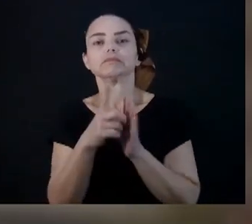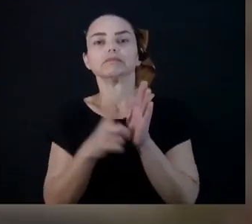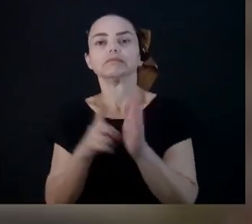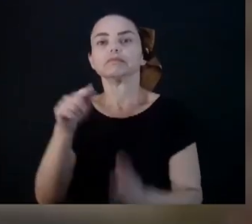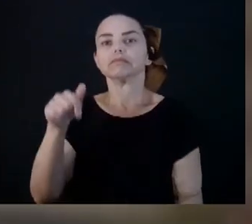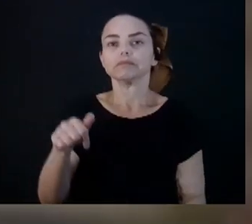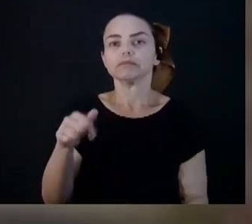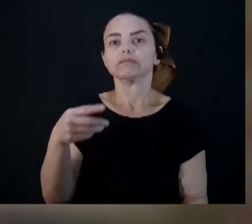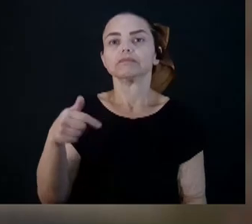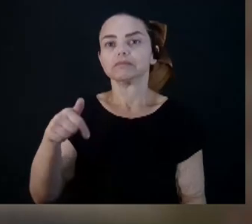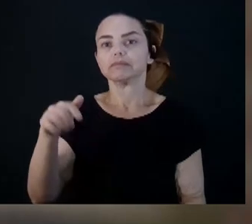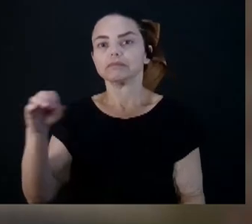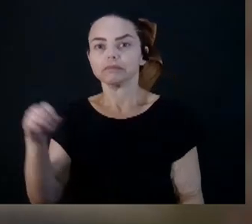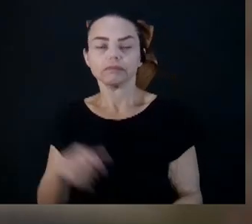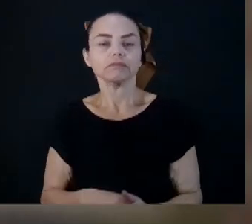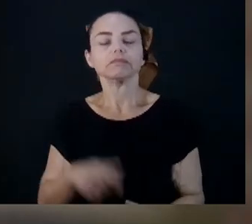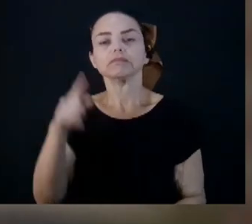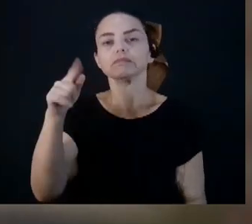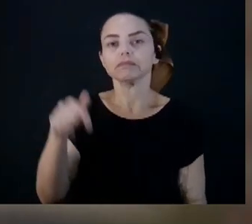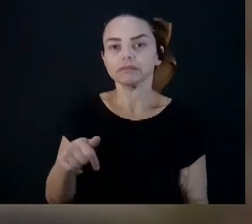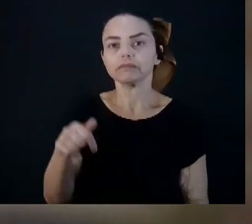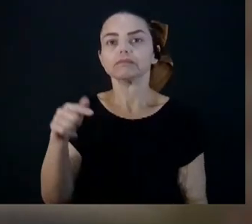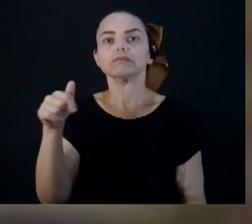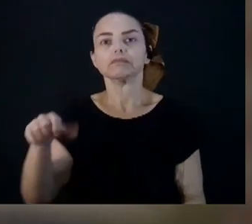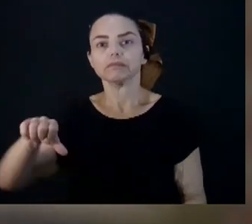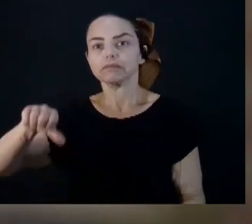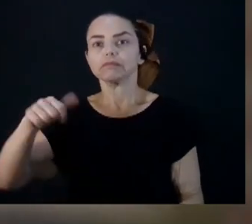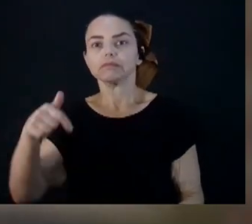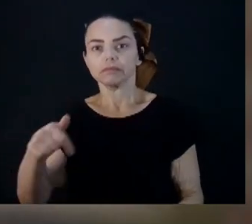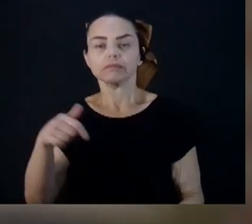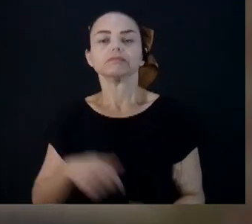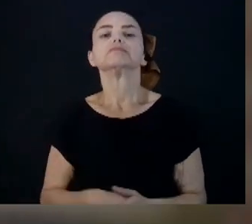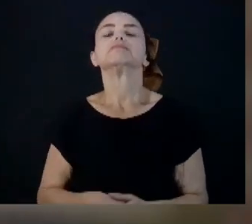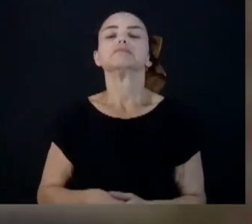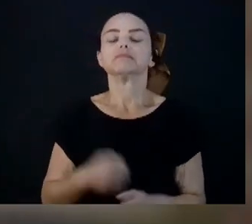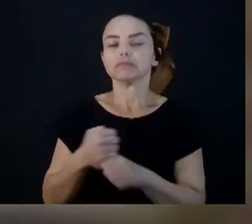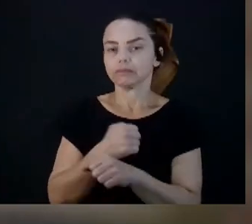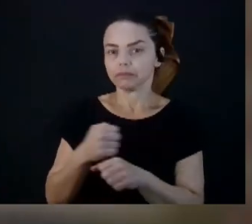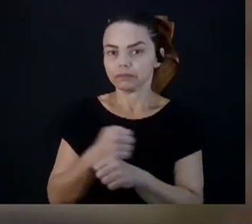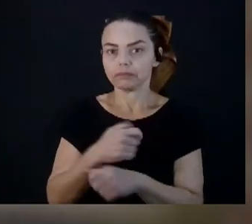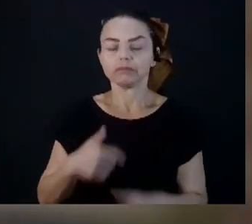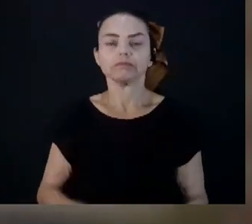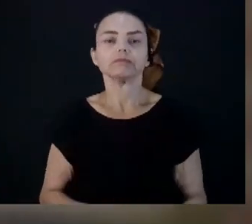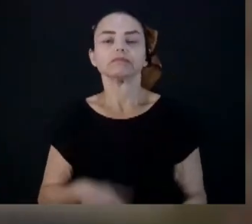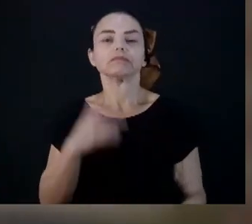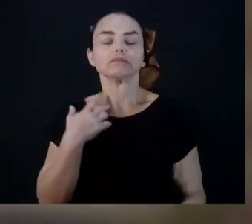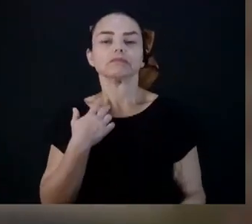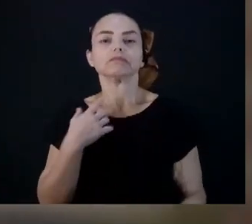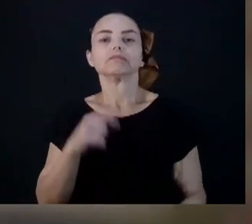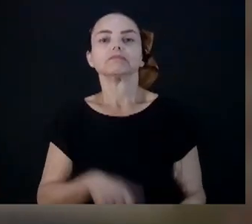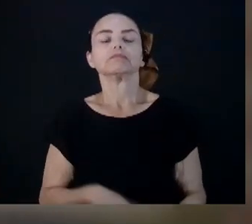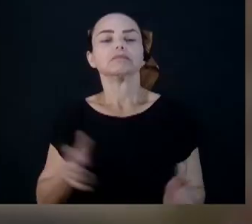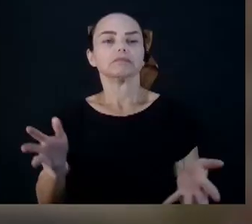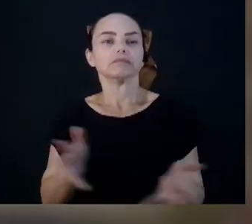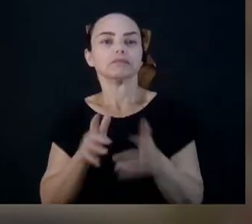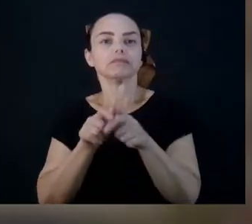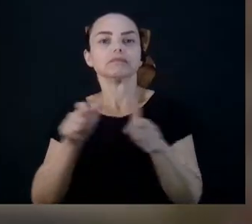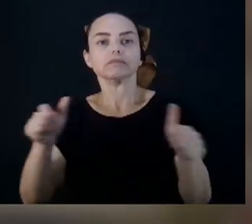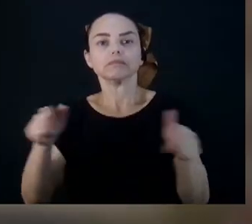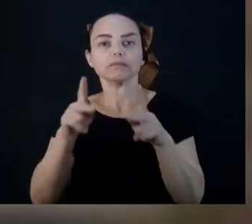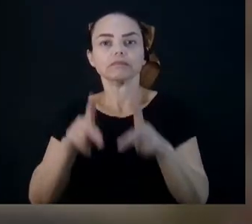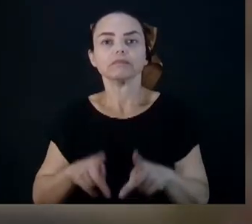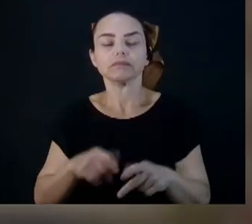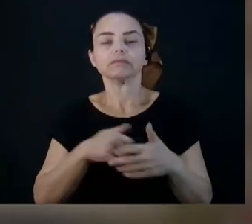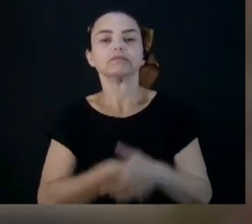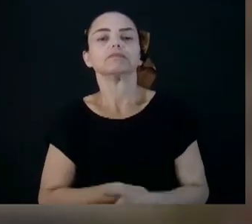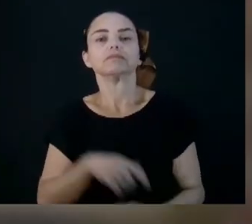1770 e em 1797, ano em que a freguesia foi elevada à Vila de São Carlos,